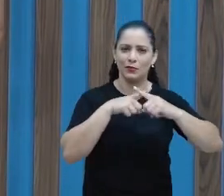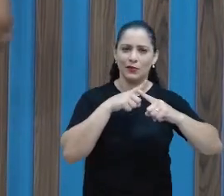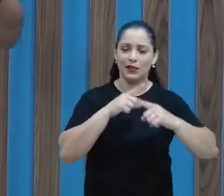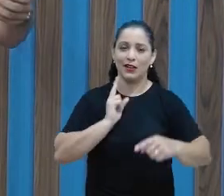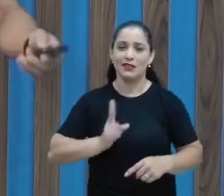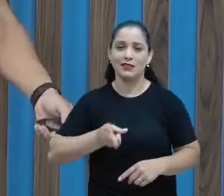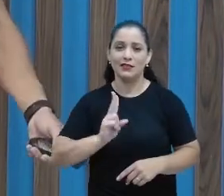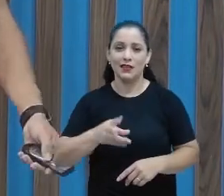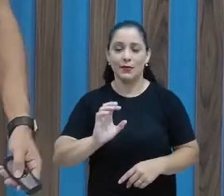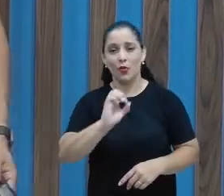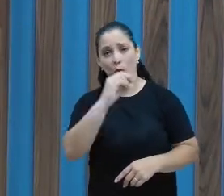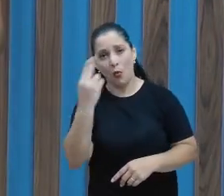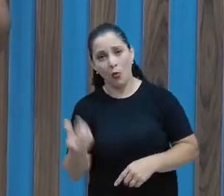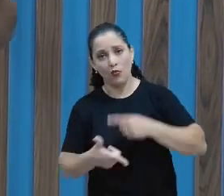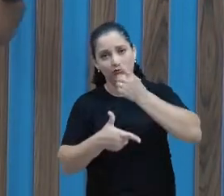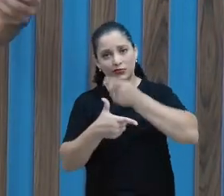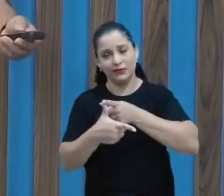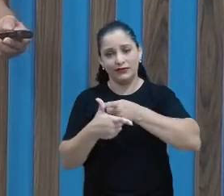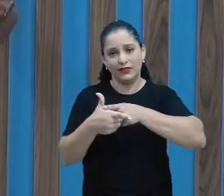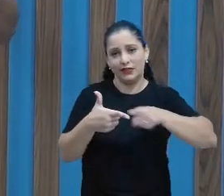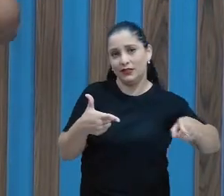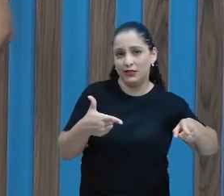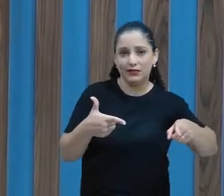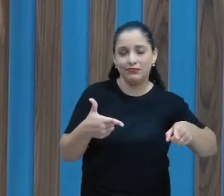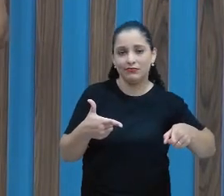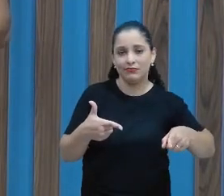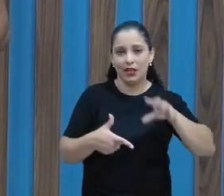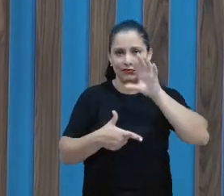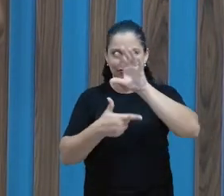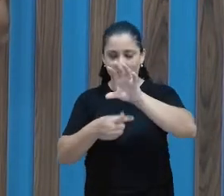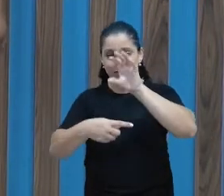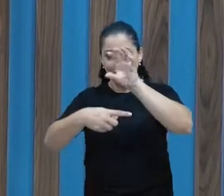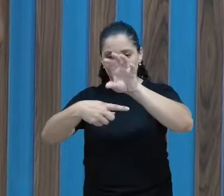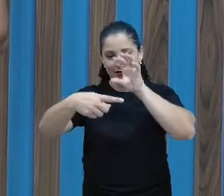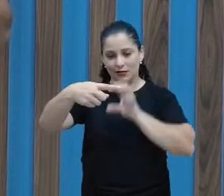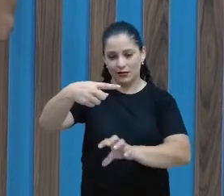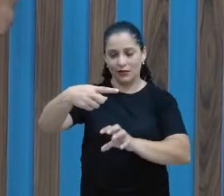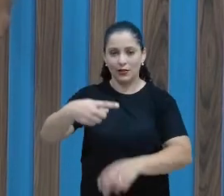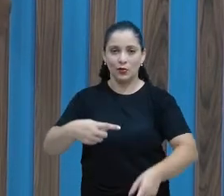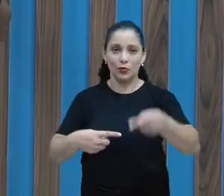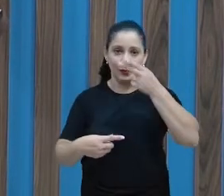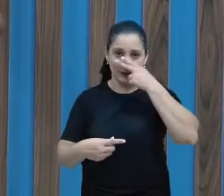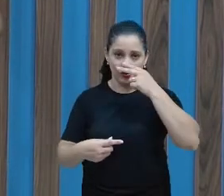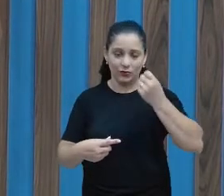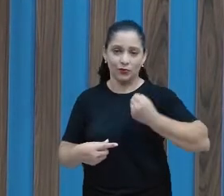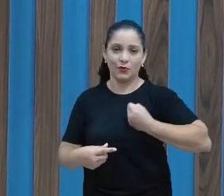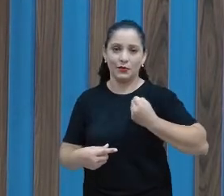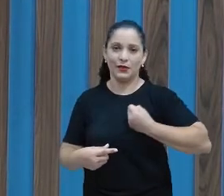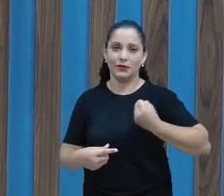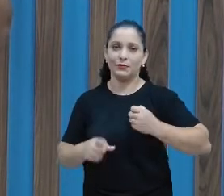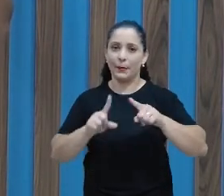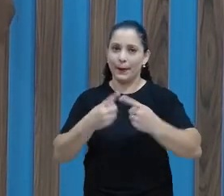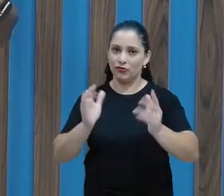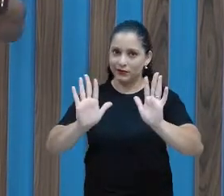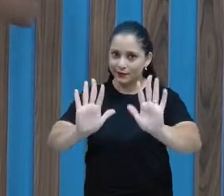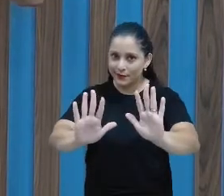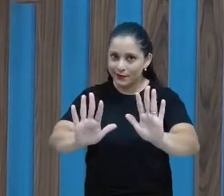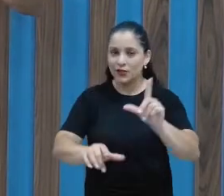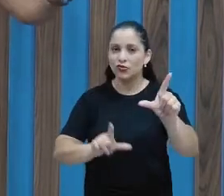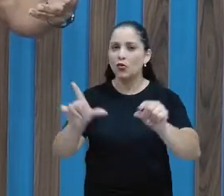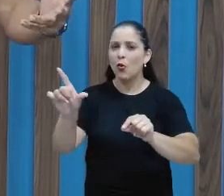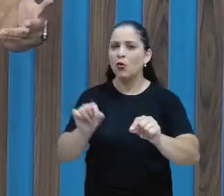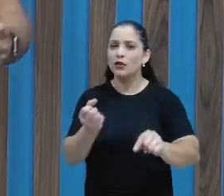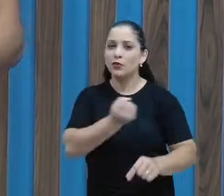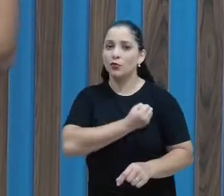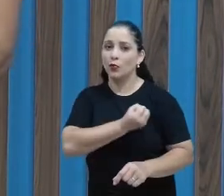multiplicar ou dividir, tá, tanto o numerador pelo denominador pelo mesmo valor. Agora lembre-se, você pode escolher um número que divida